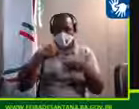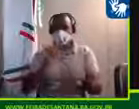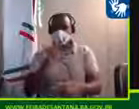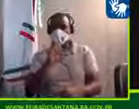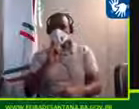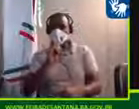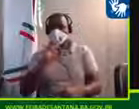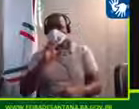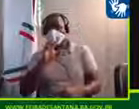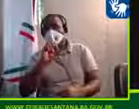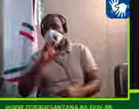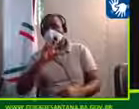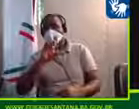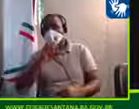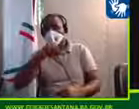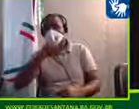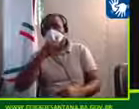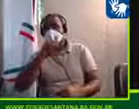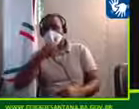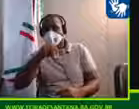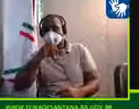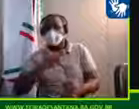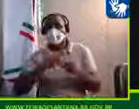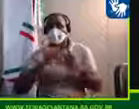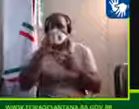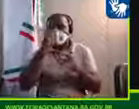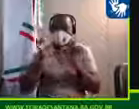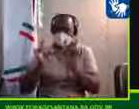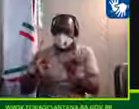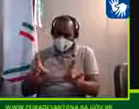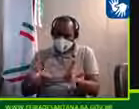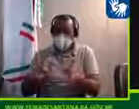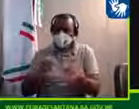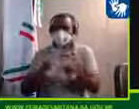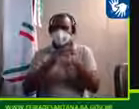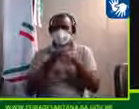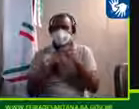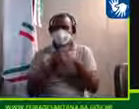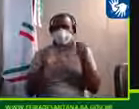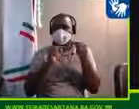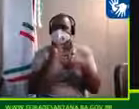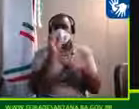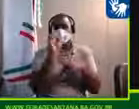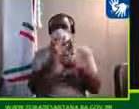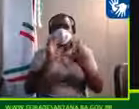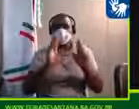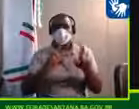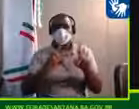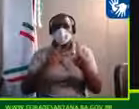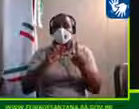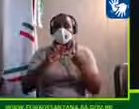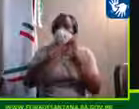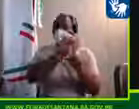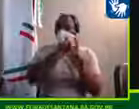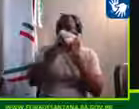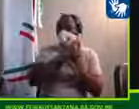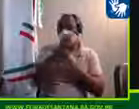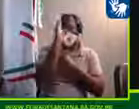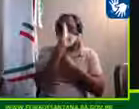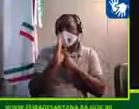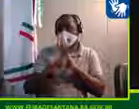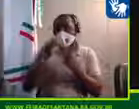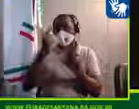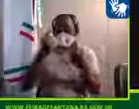hidroxicloroquina não tem efeito e deve ser abandonada no tratamento da Covid. A Sociedade Brasileira de Infectologia,